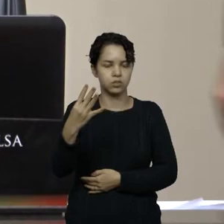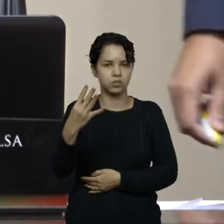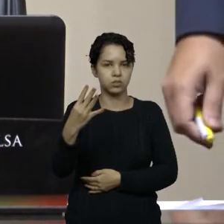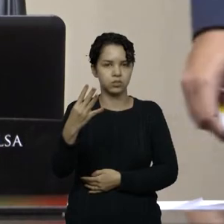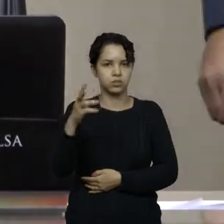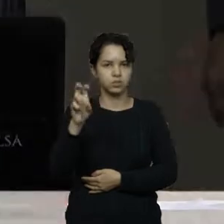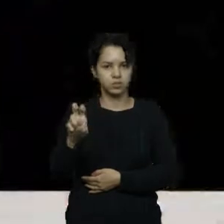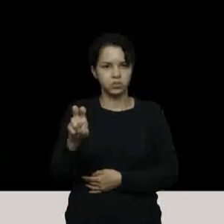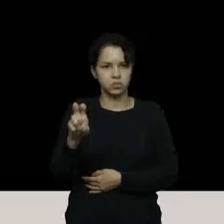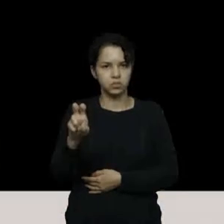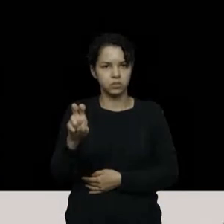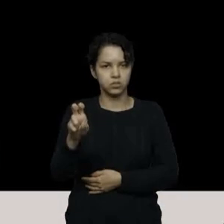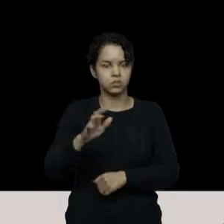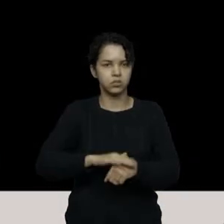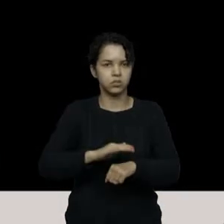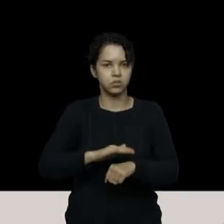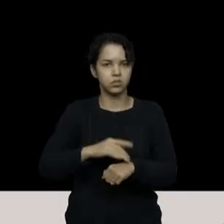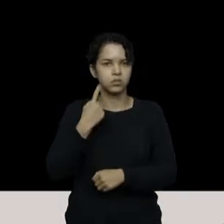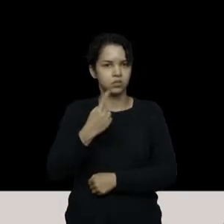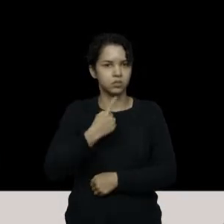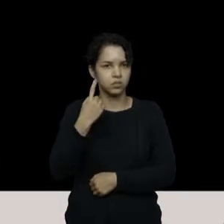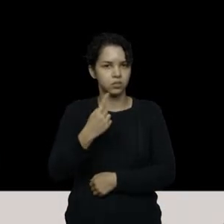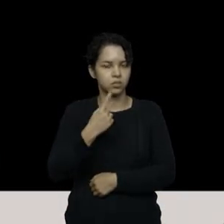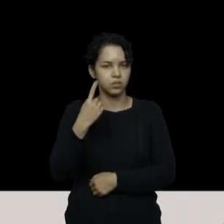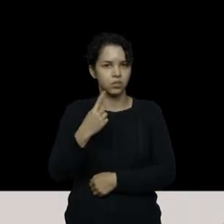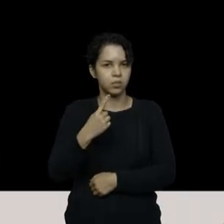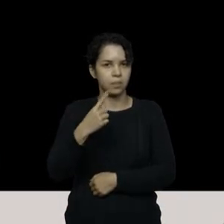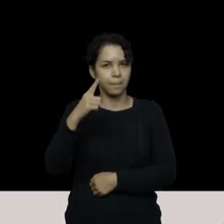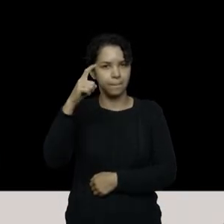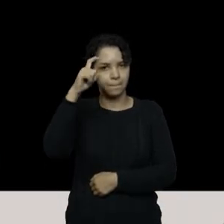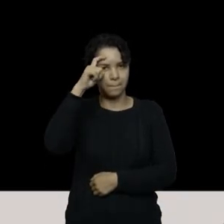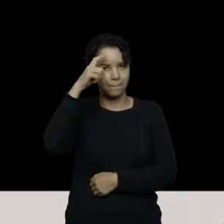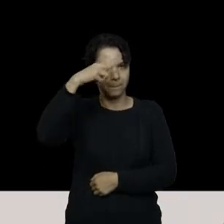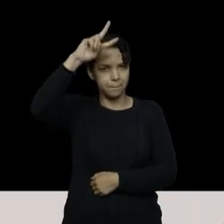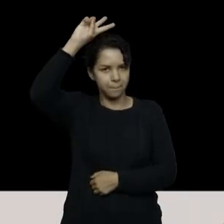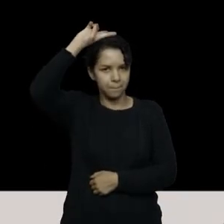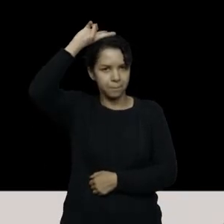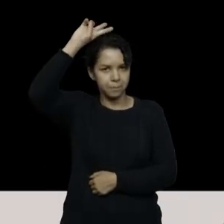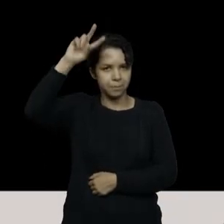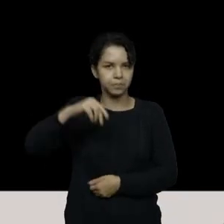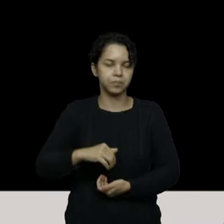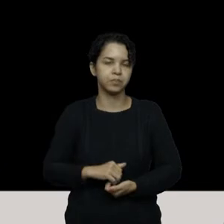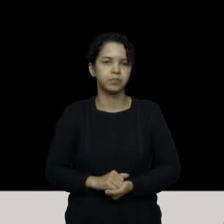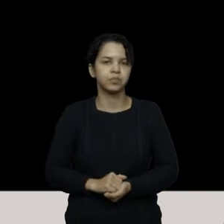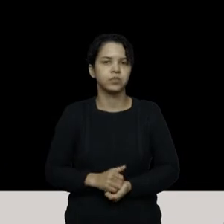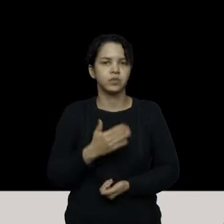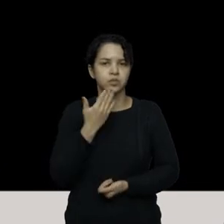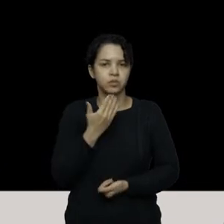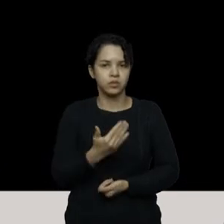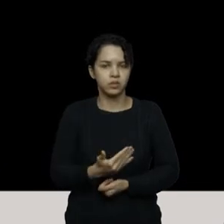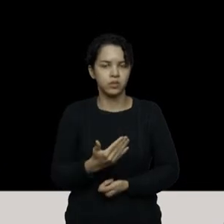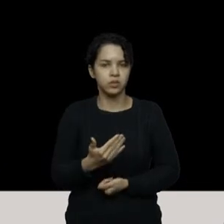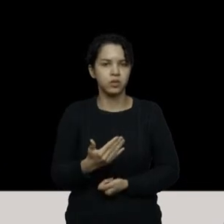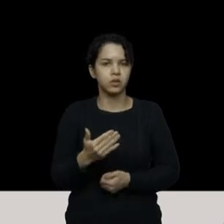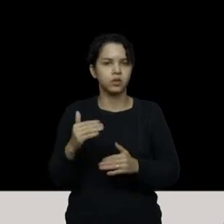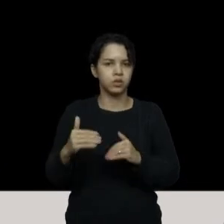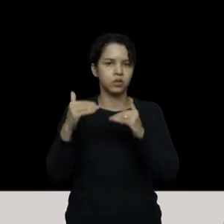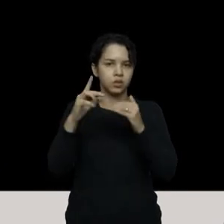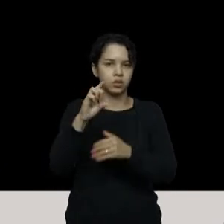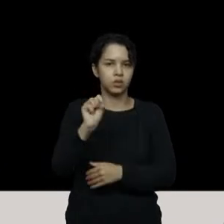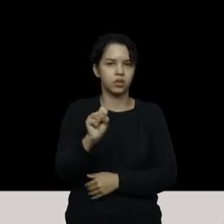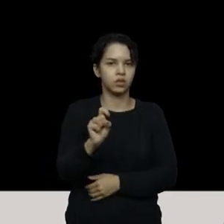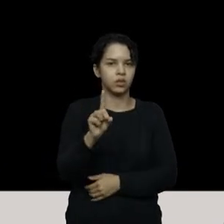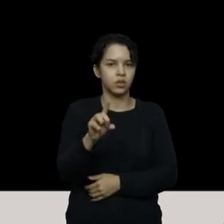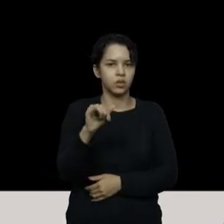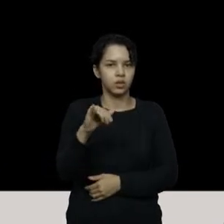345 autor Deputado Vicente Dr Vicente caropreso apelando o superintendente do denit pela